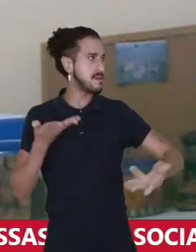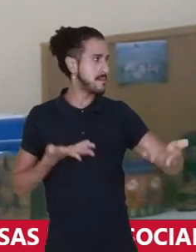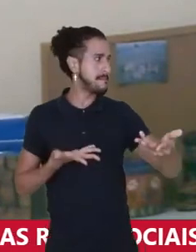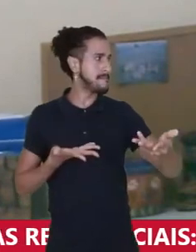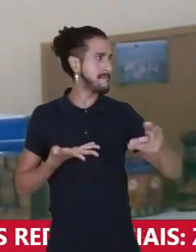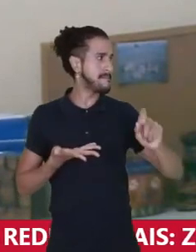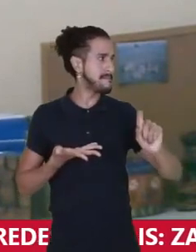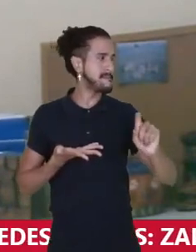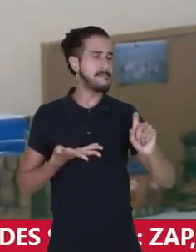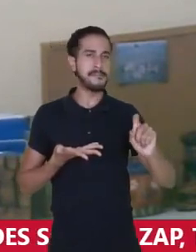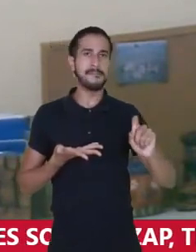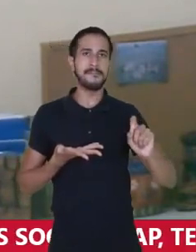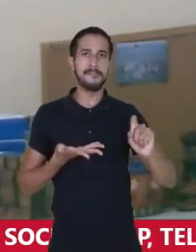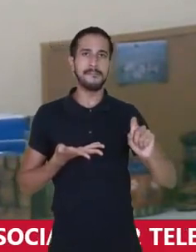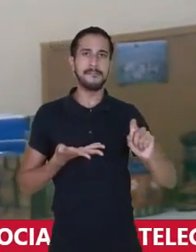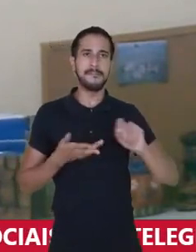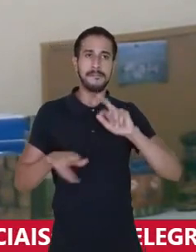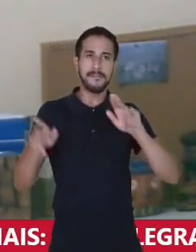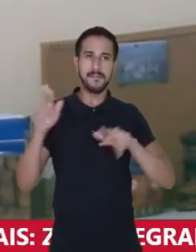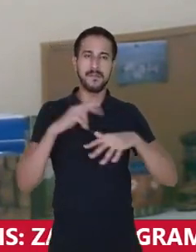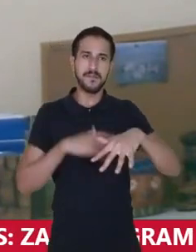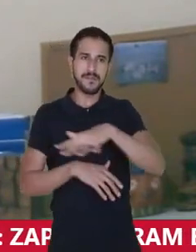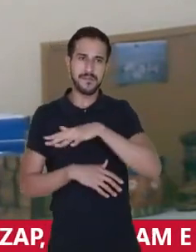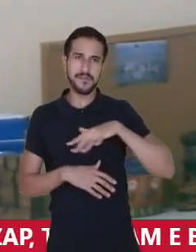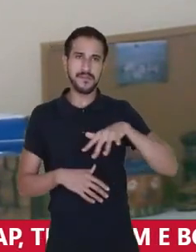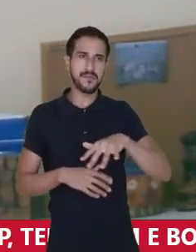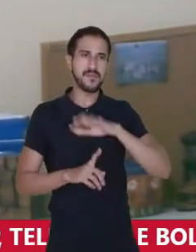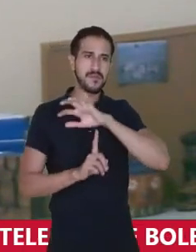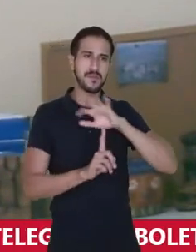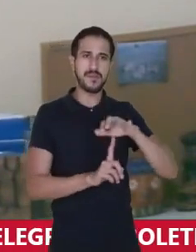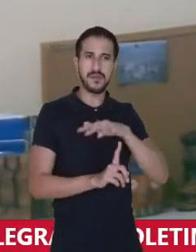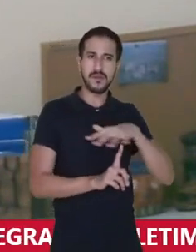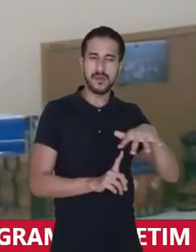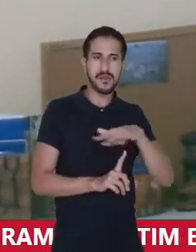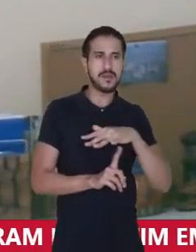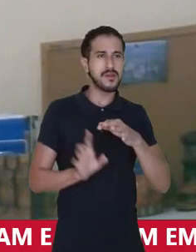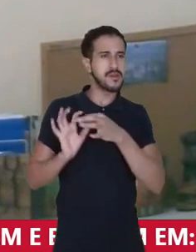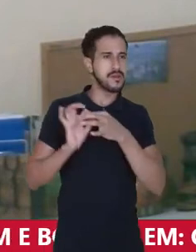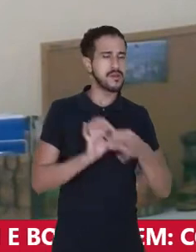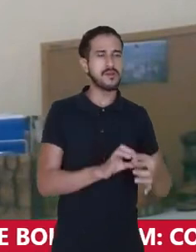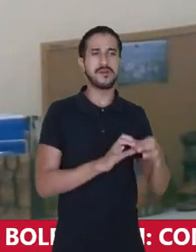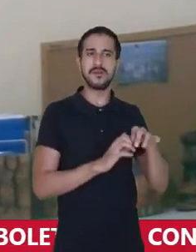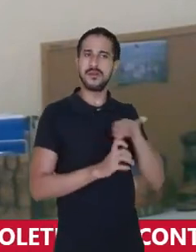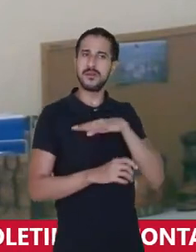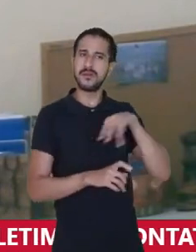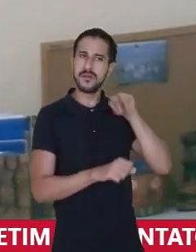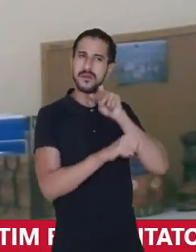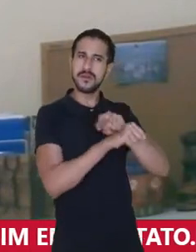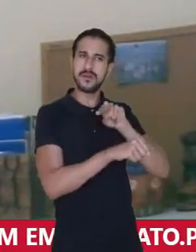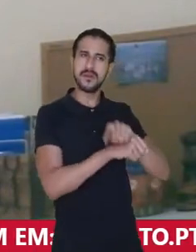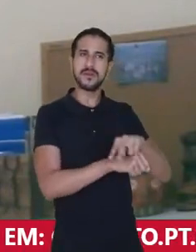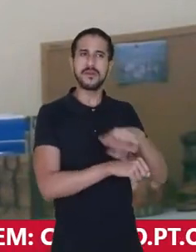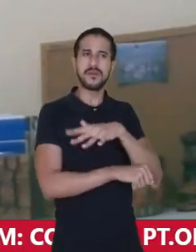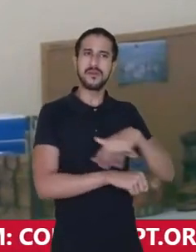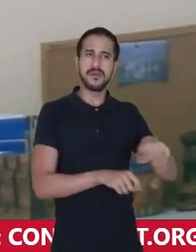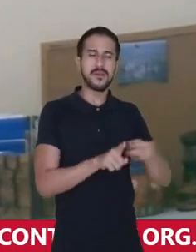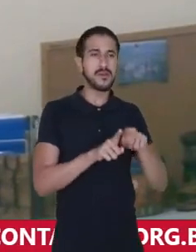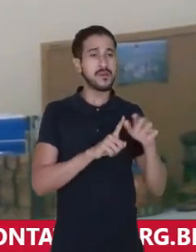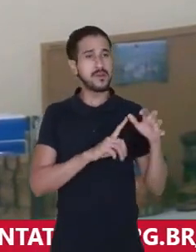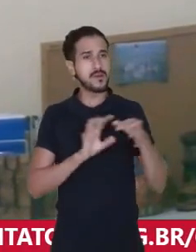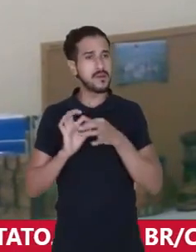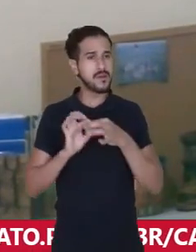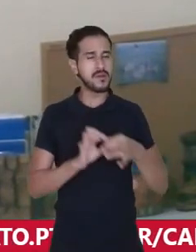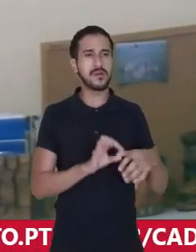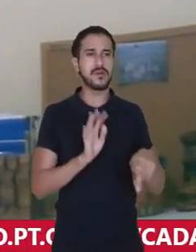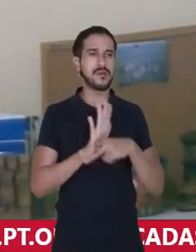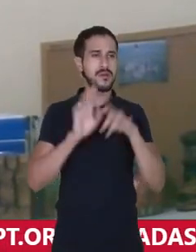essa dimensão da diferenciação espacial de impactos ambientais, de condições ambientais de proteção ambiental e de condições de